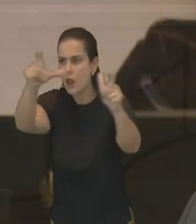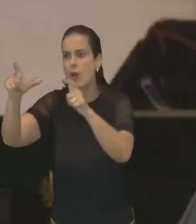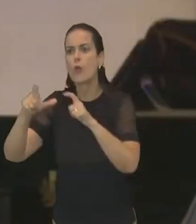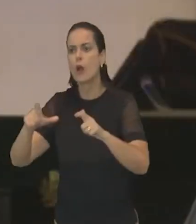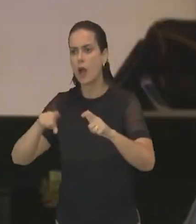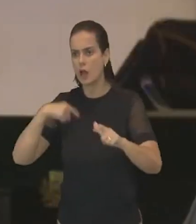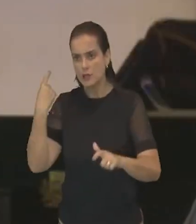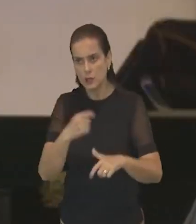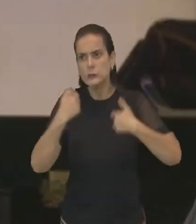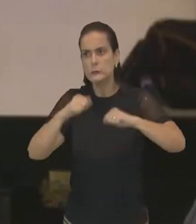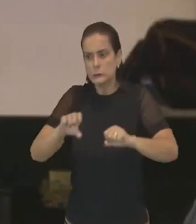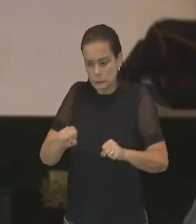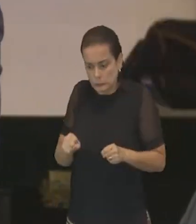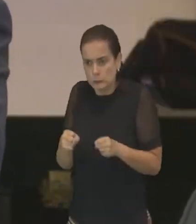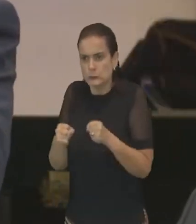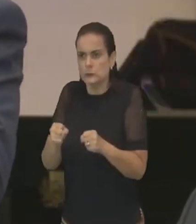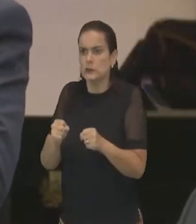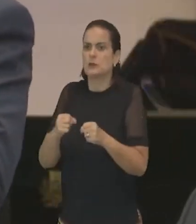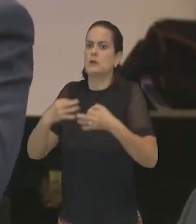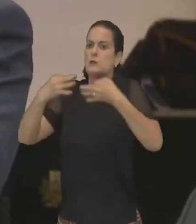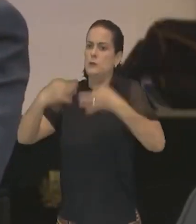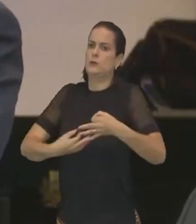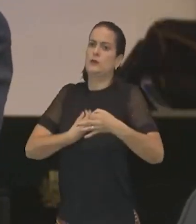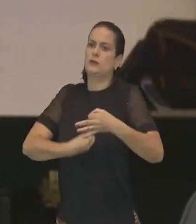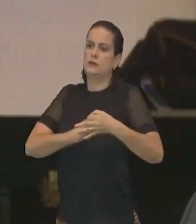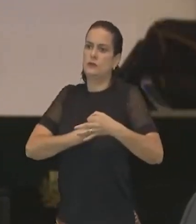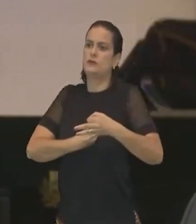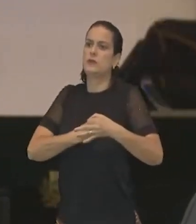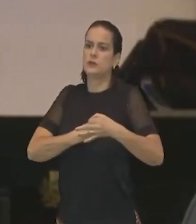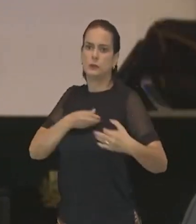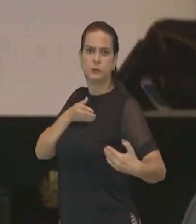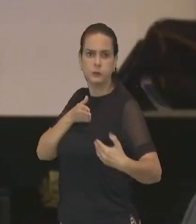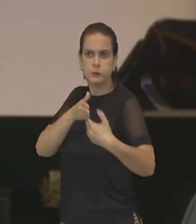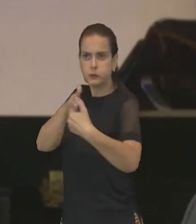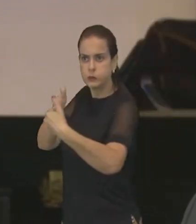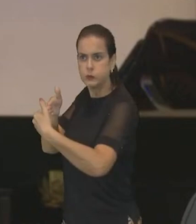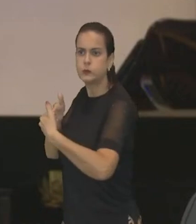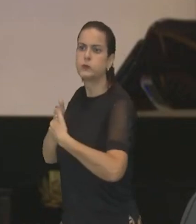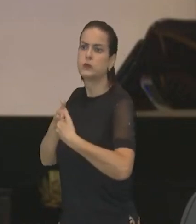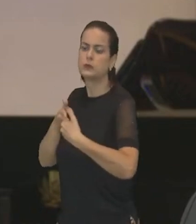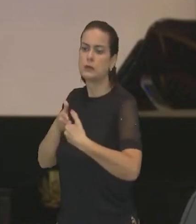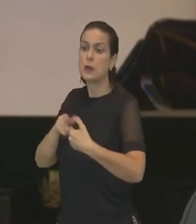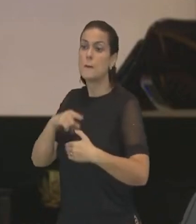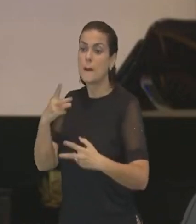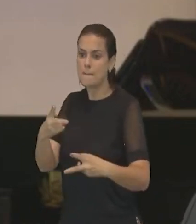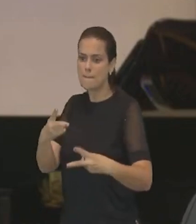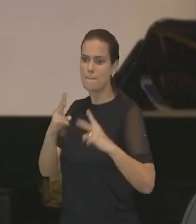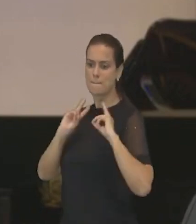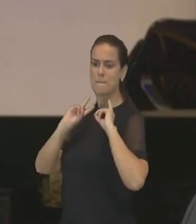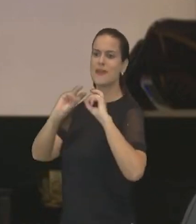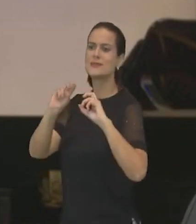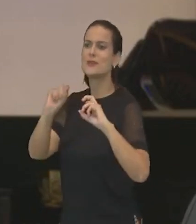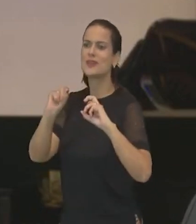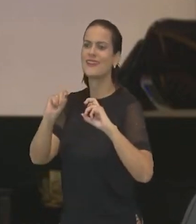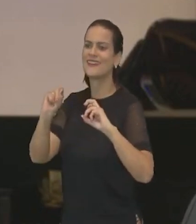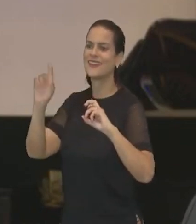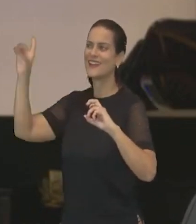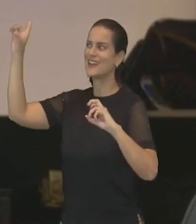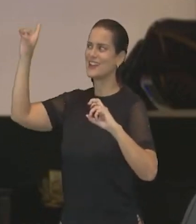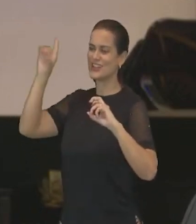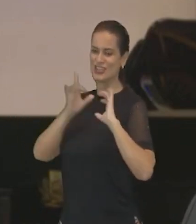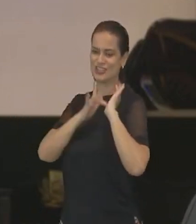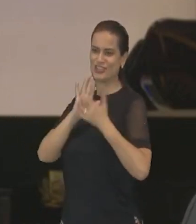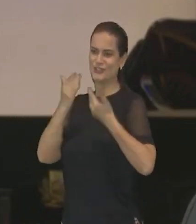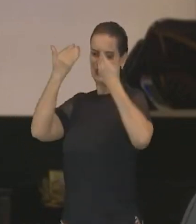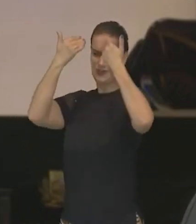movimento de santidade que nós exercemos diante das pessoas, para que elas percebam a pessoa de Jesus